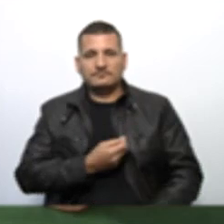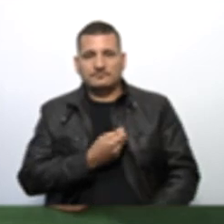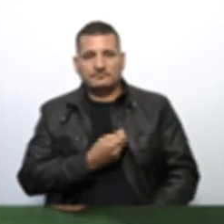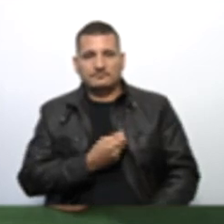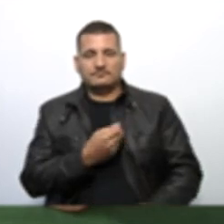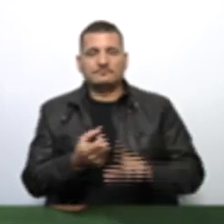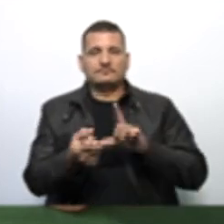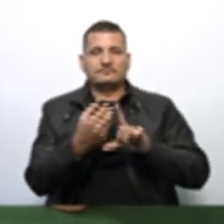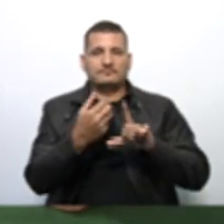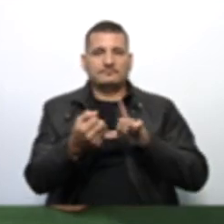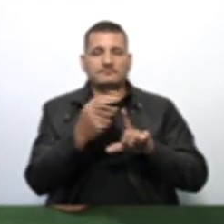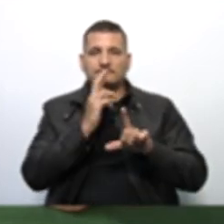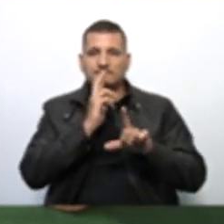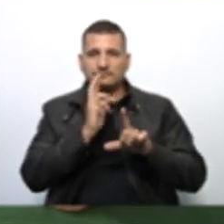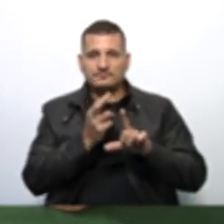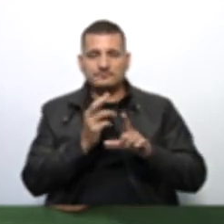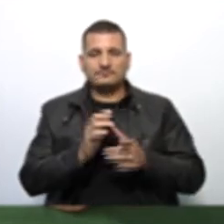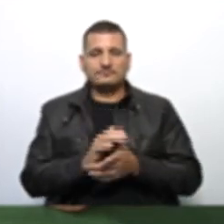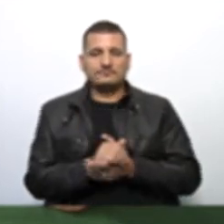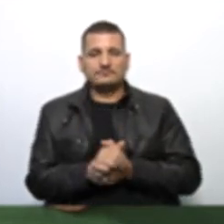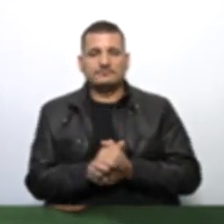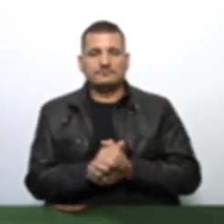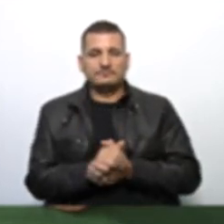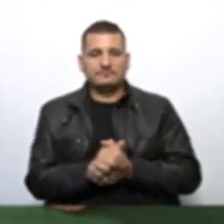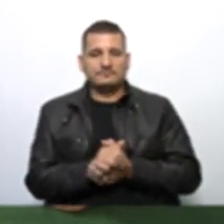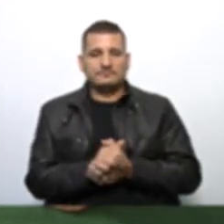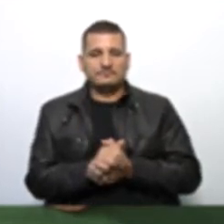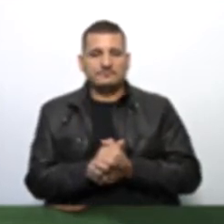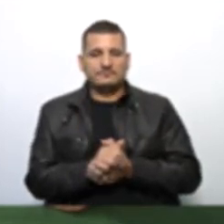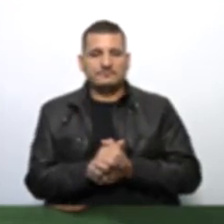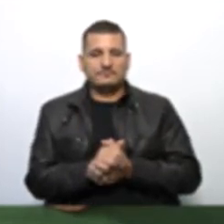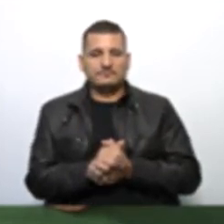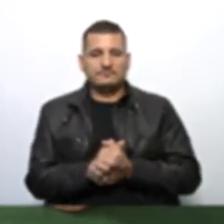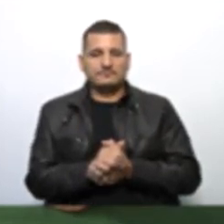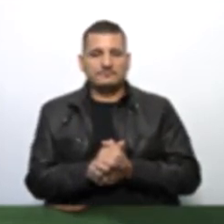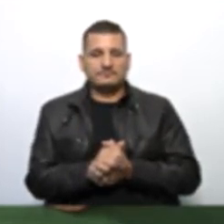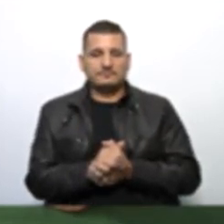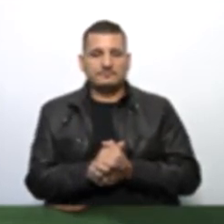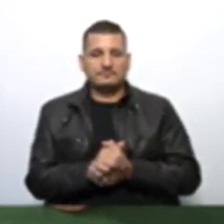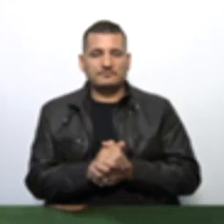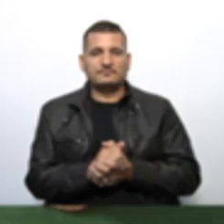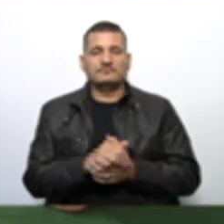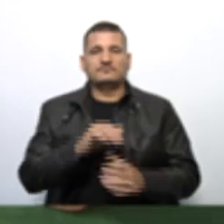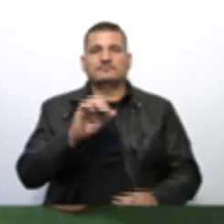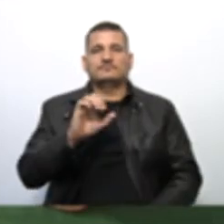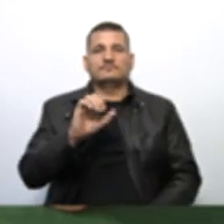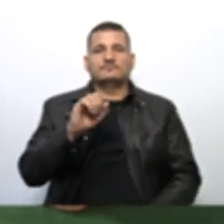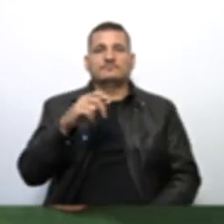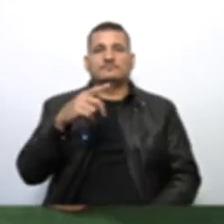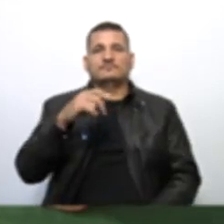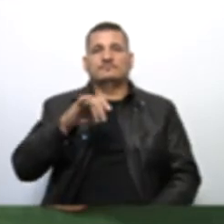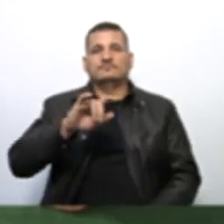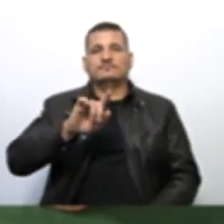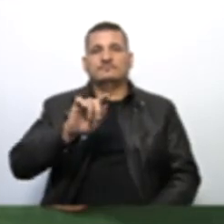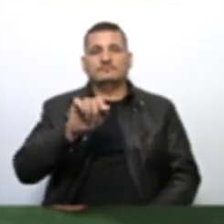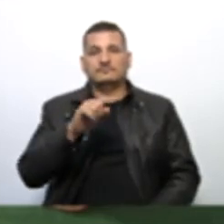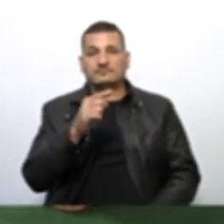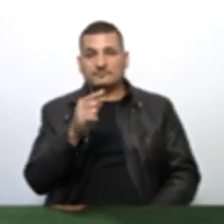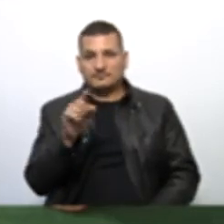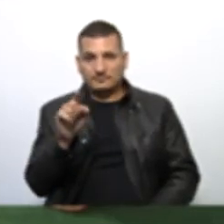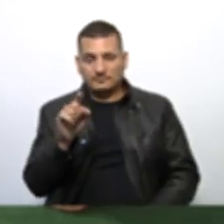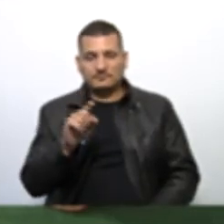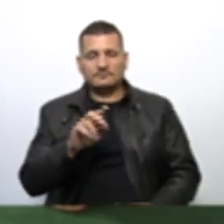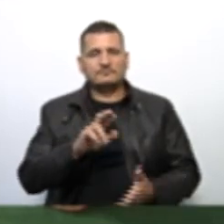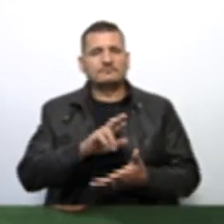respondendo, do Polo Porto Velho, Zona Norte. Pessoal de Espigão do Oeste. A gente tem